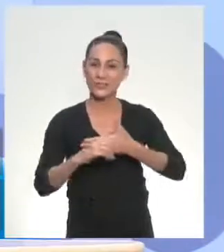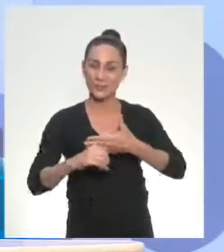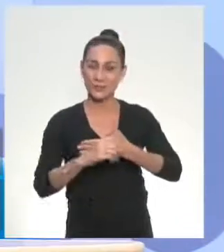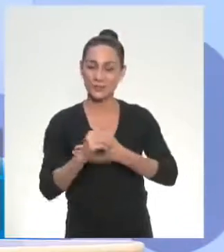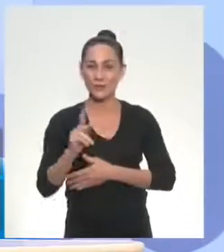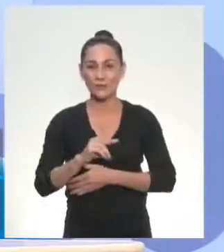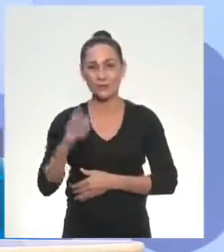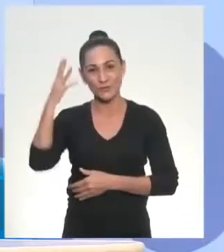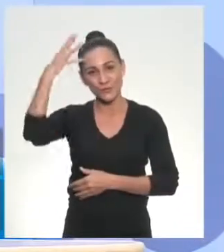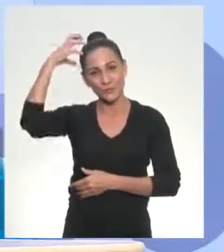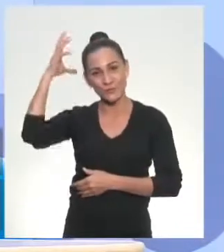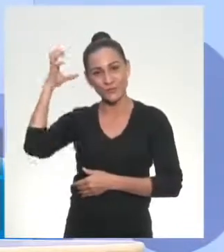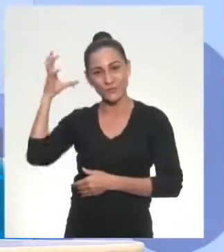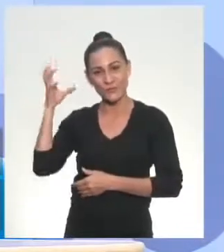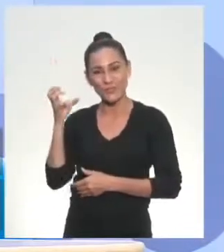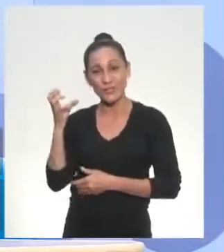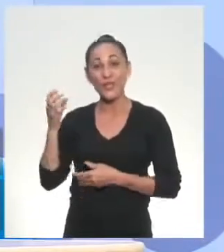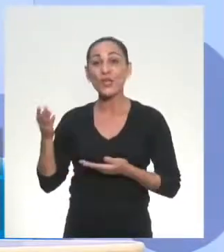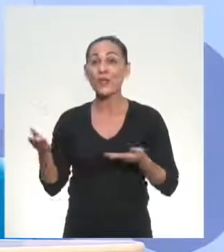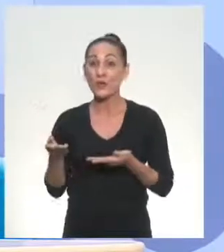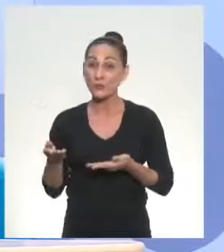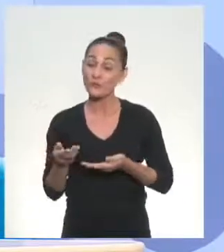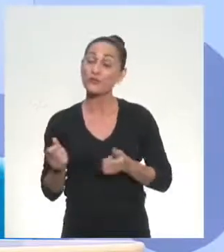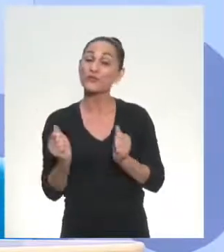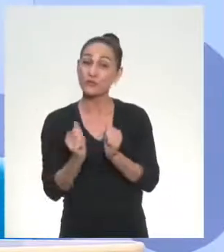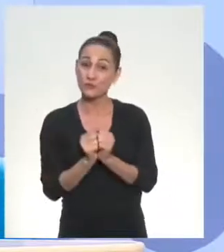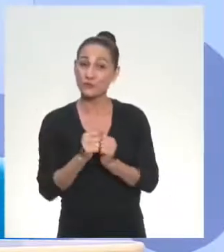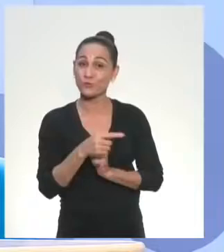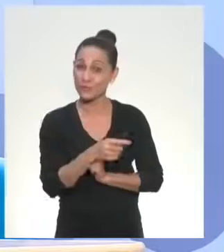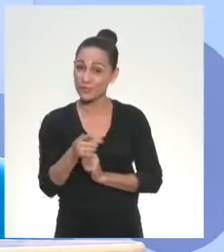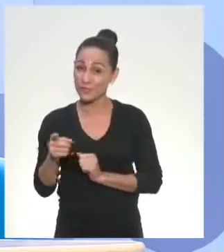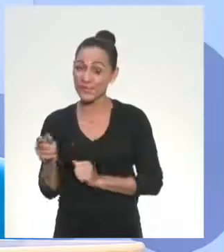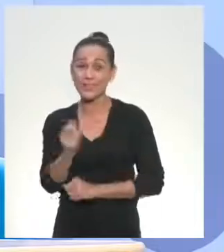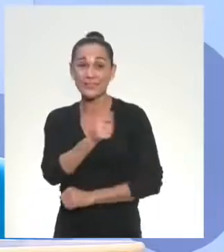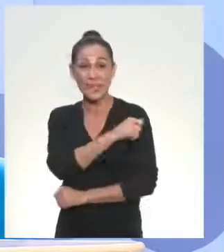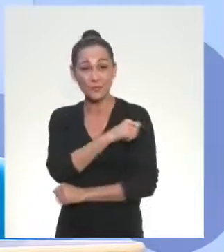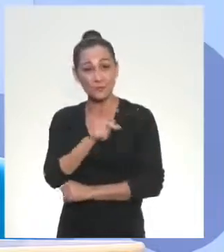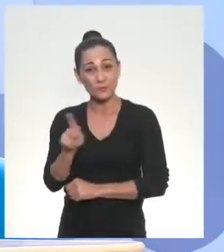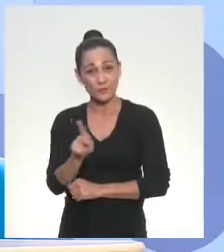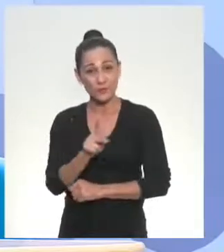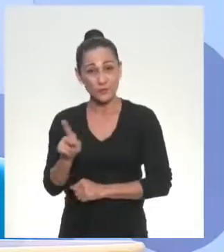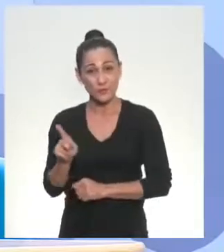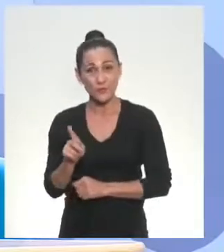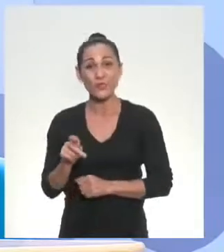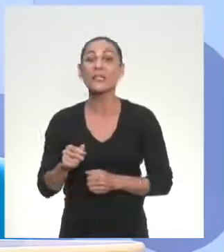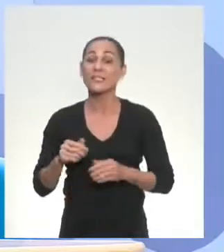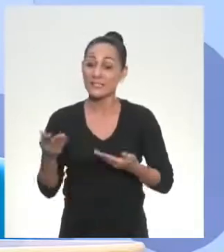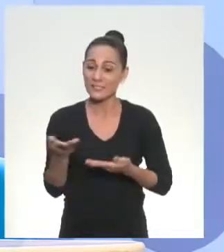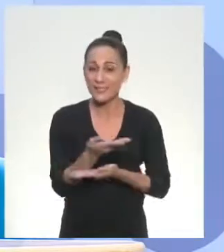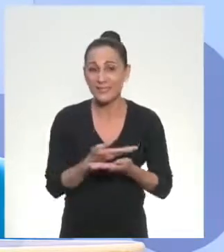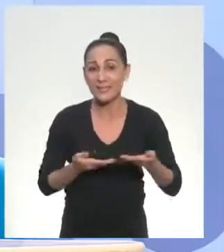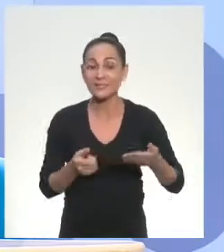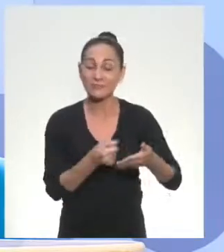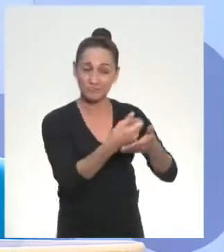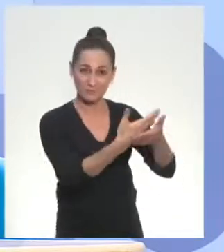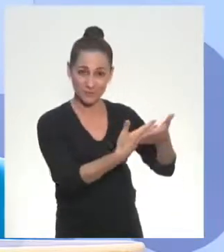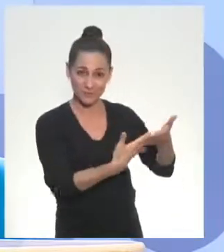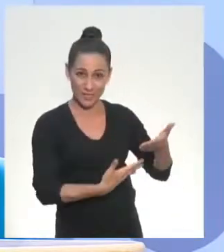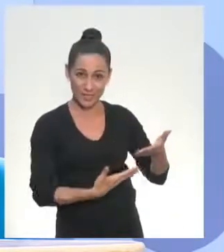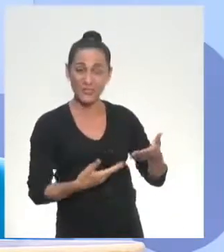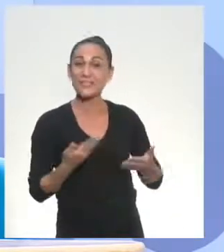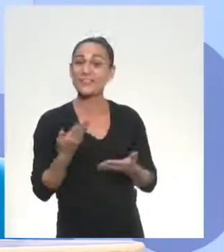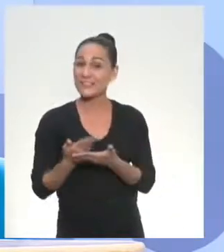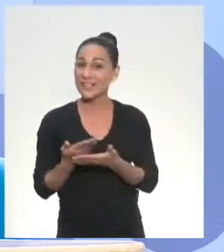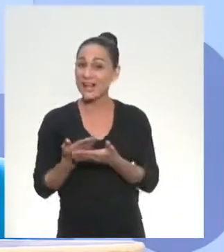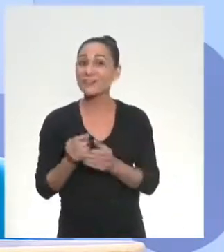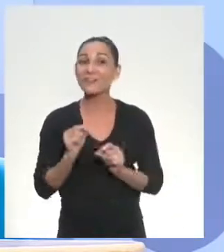sou a professora Luíse Coutinho e estarei junto com vocês, estudantes e professores, nas interações via chat desta aula